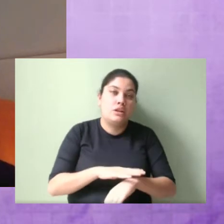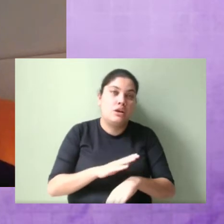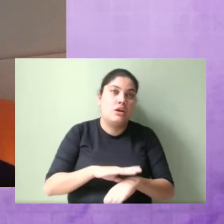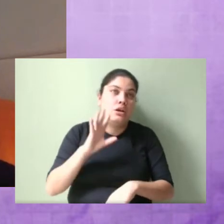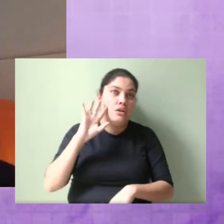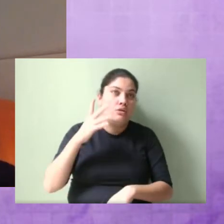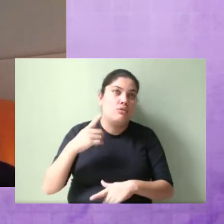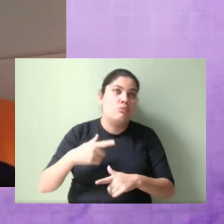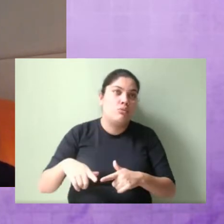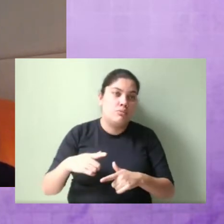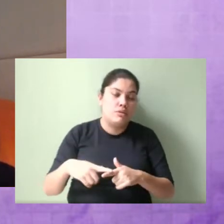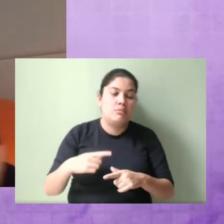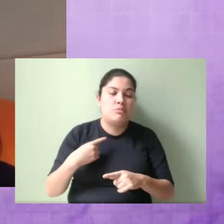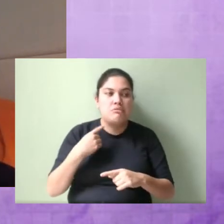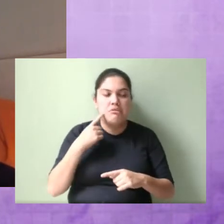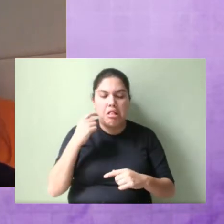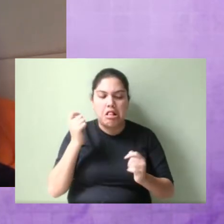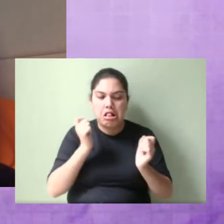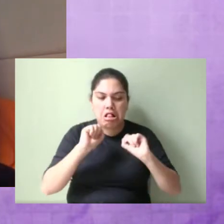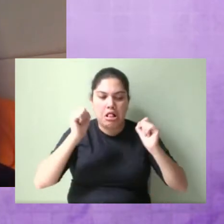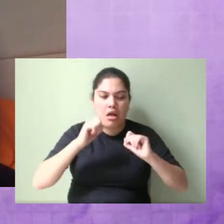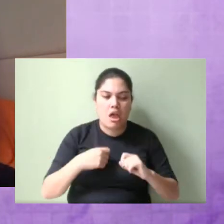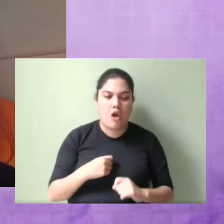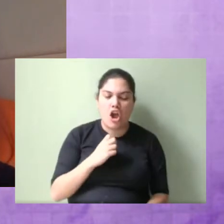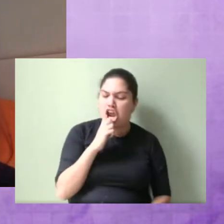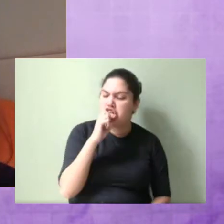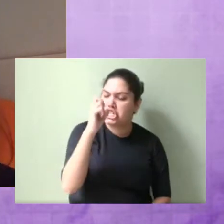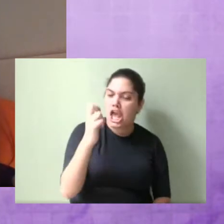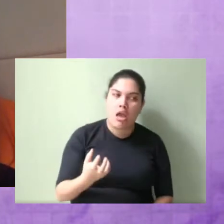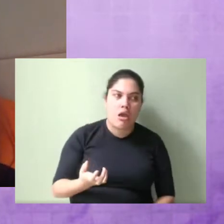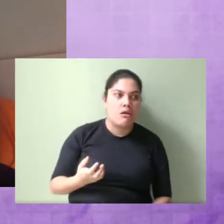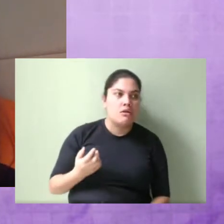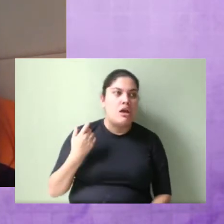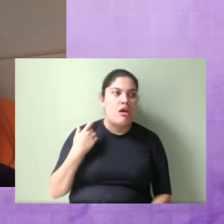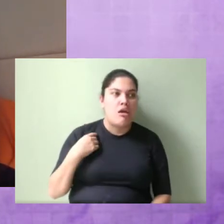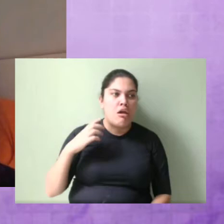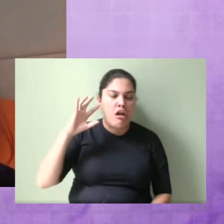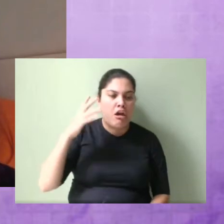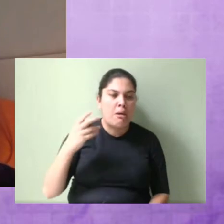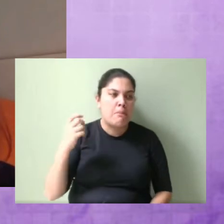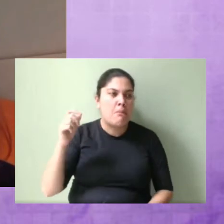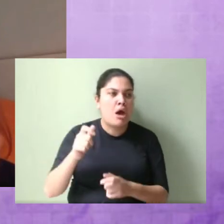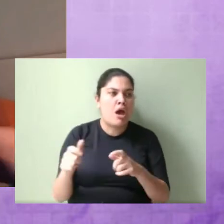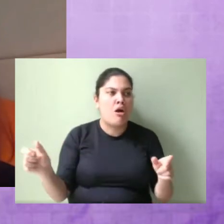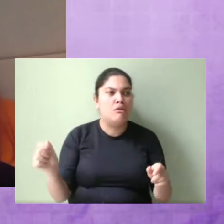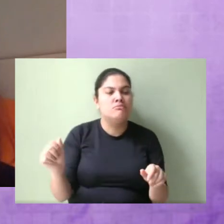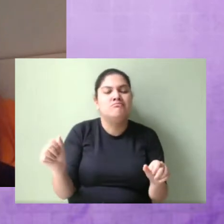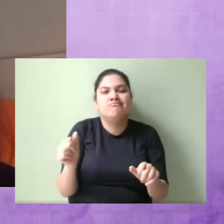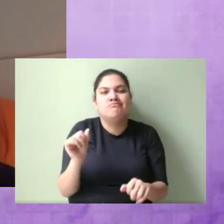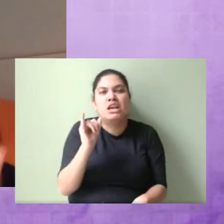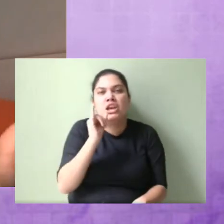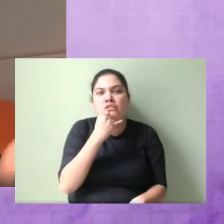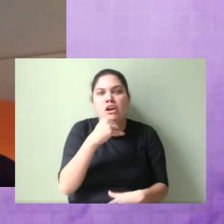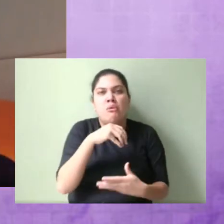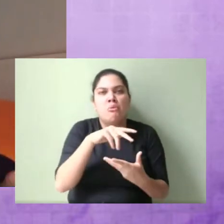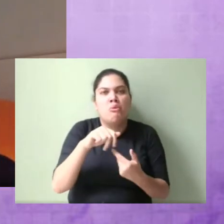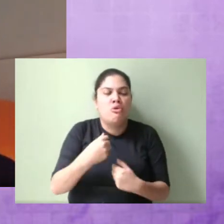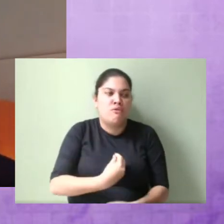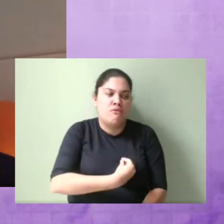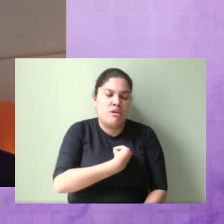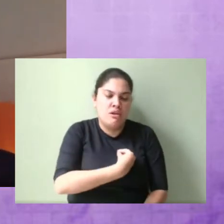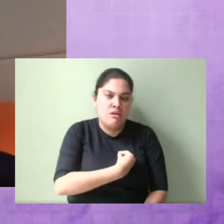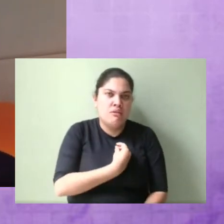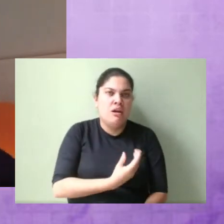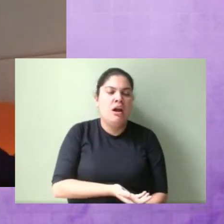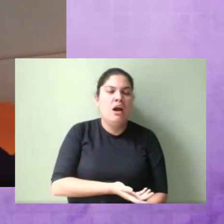desproporcional, adequada, e eu aumento as chances de não ser bem-sucedida na hora de resolver esse problema, porque daí eu sou a histérica,